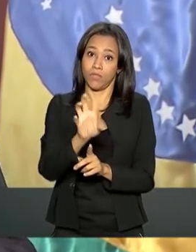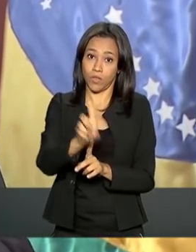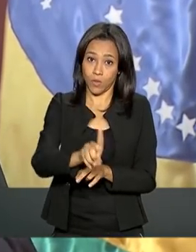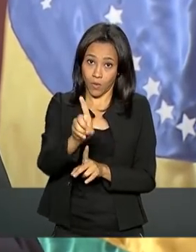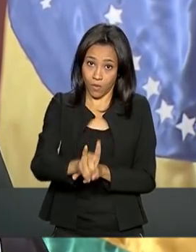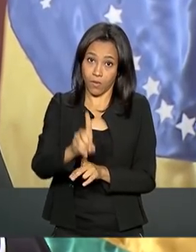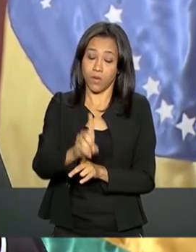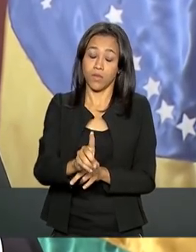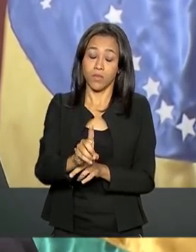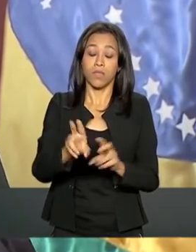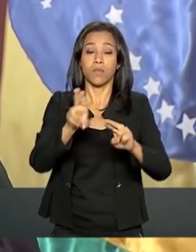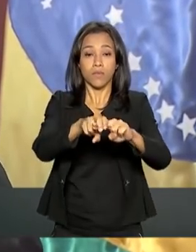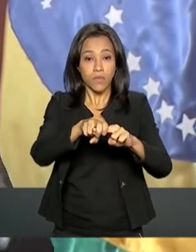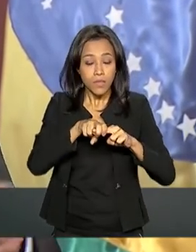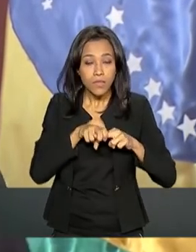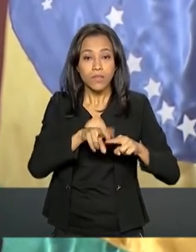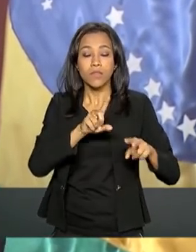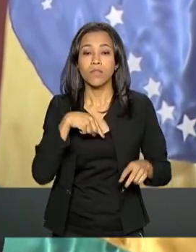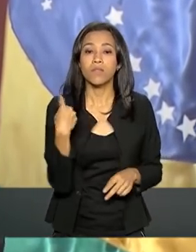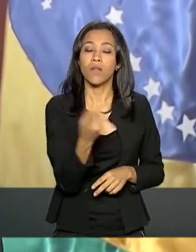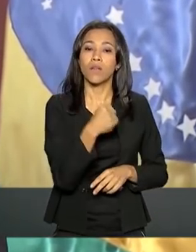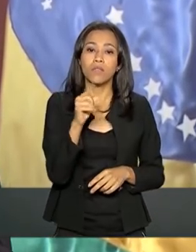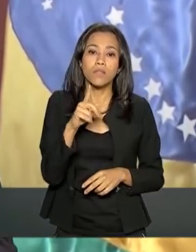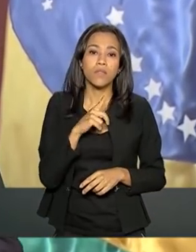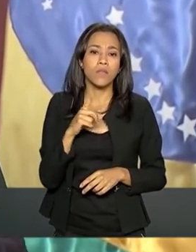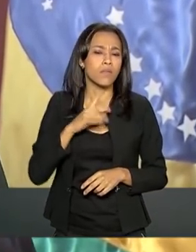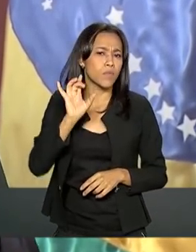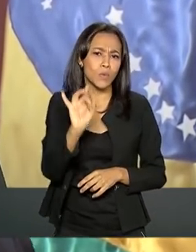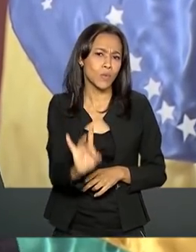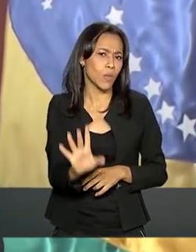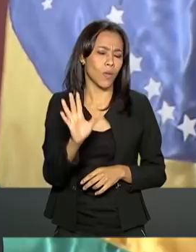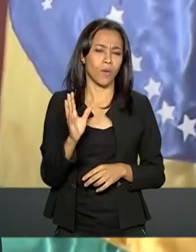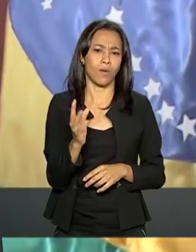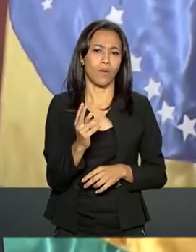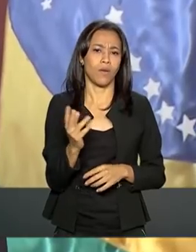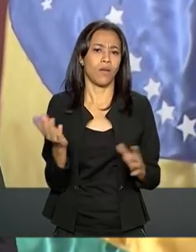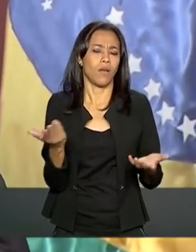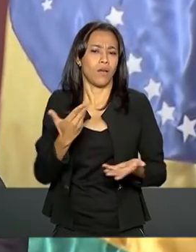35 bilhões de dólares. E, portanto, nós temos não somente